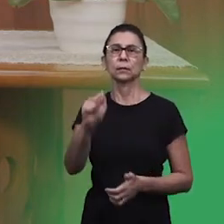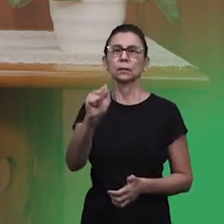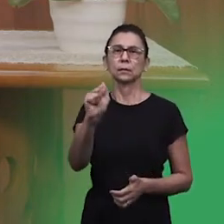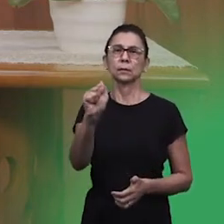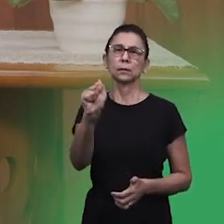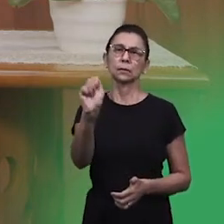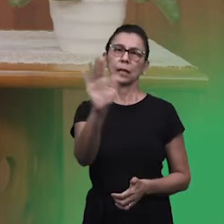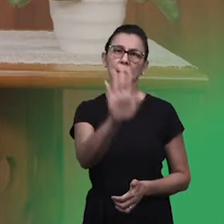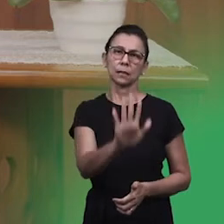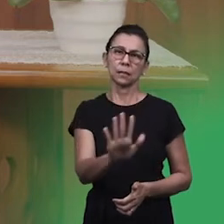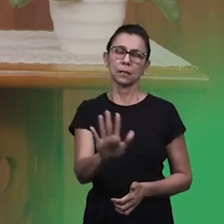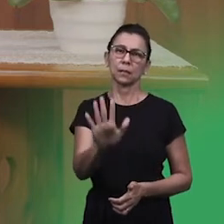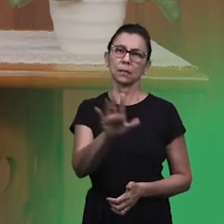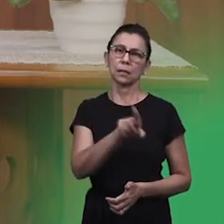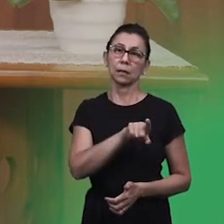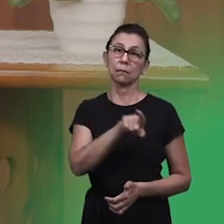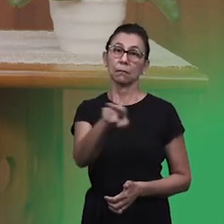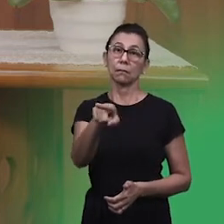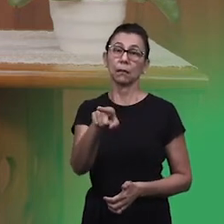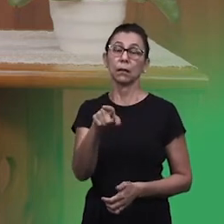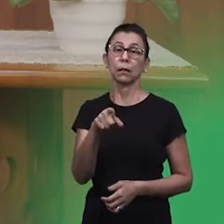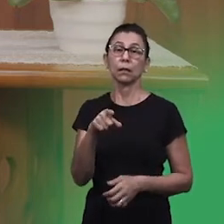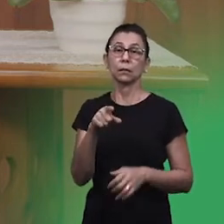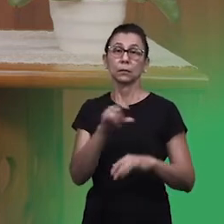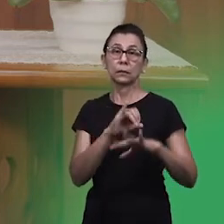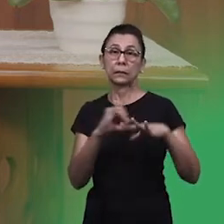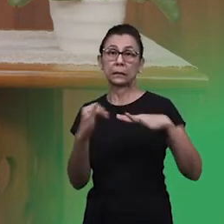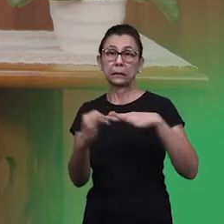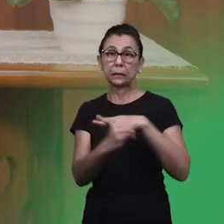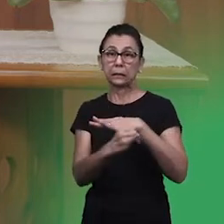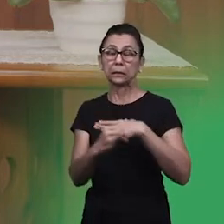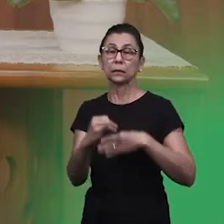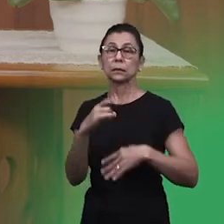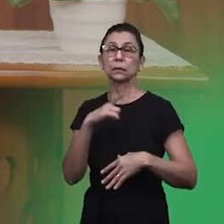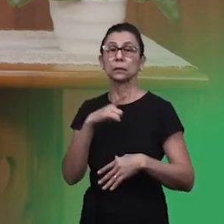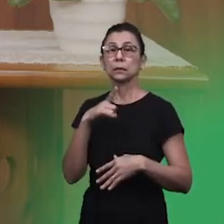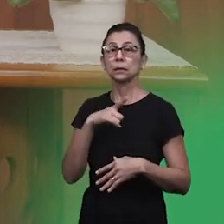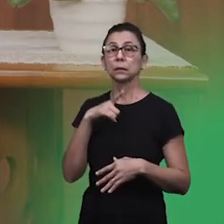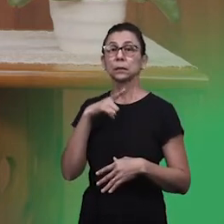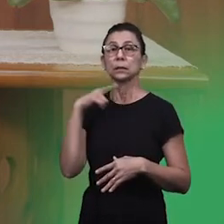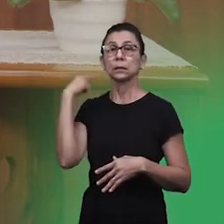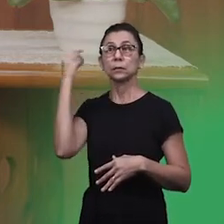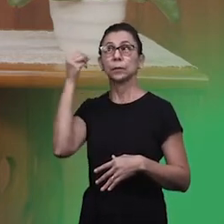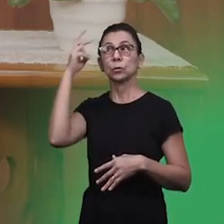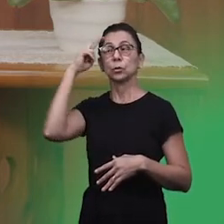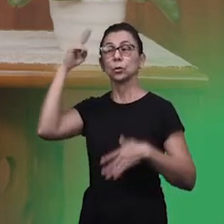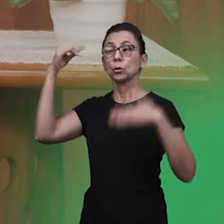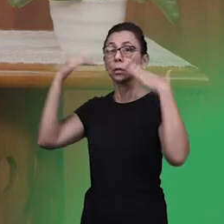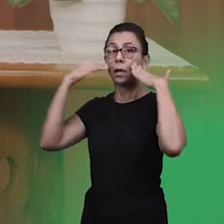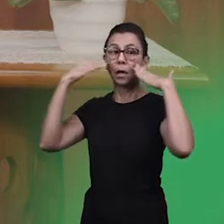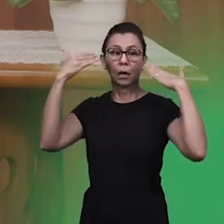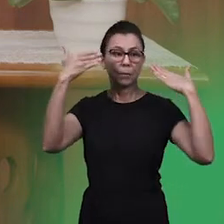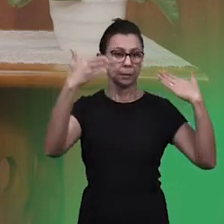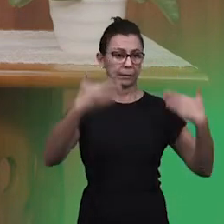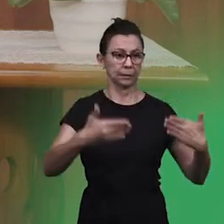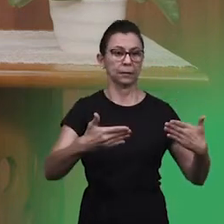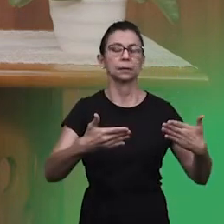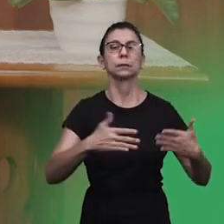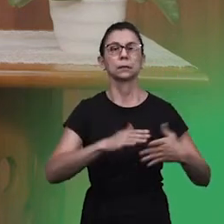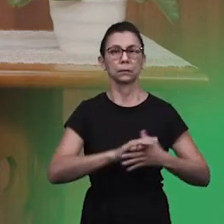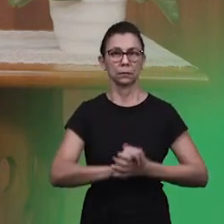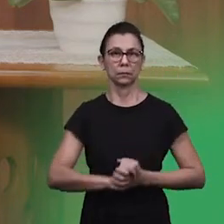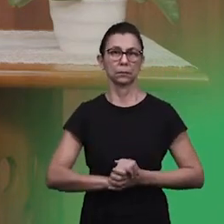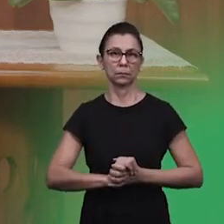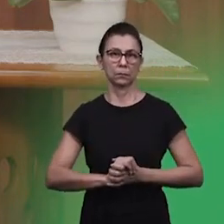grande experiência. O Senhor Jesus se apresenta a ele. E quando o texto que nós lemos diz assim,